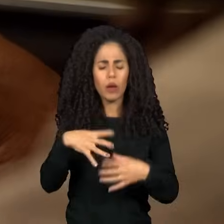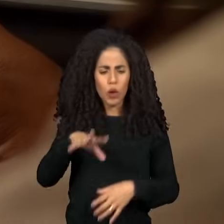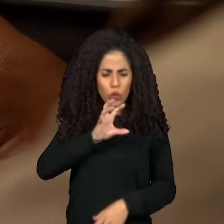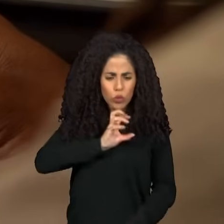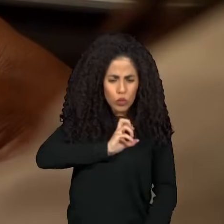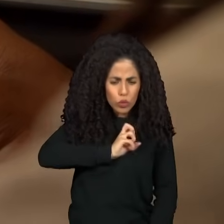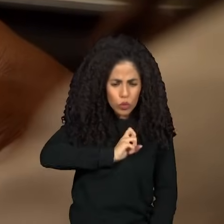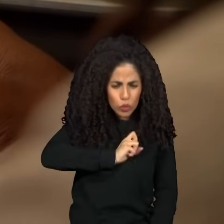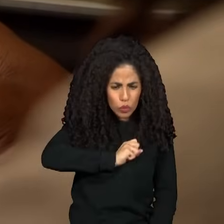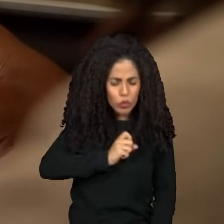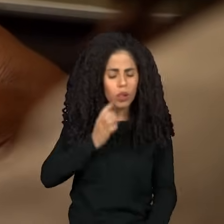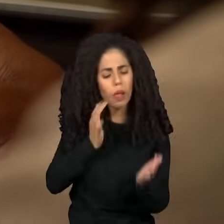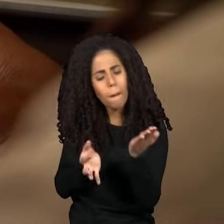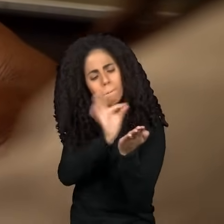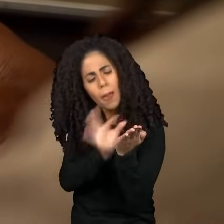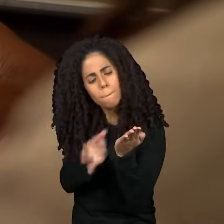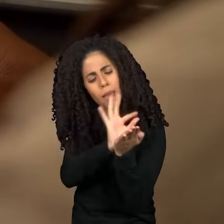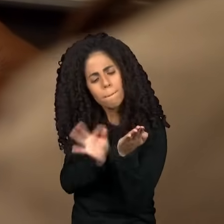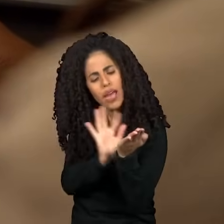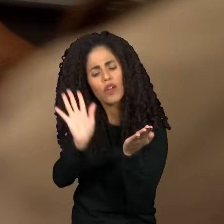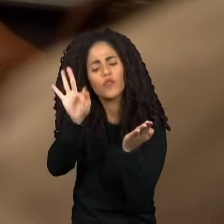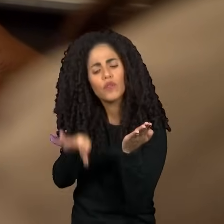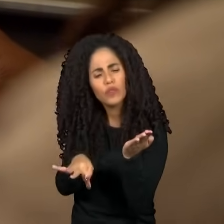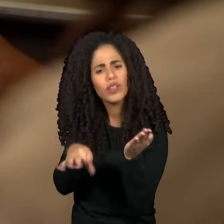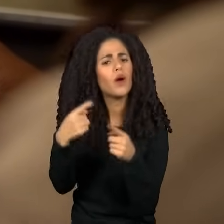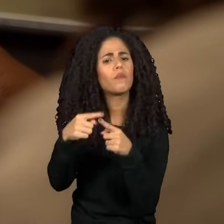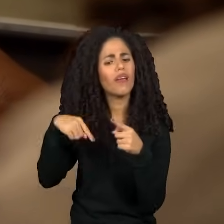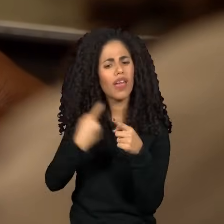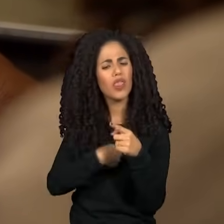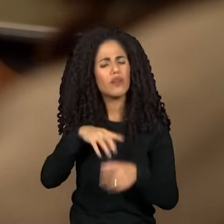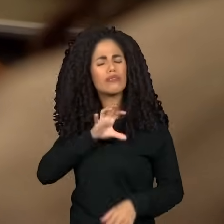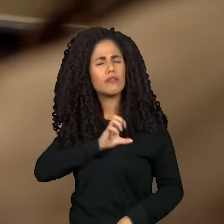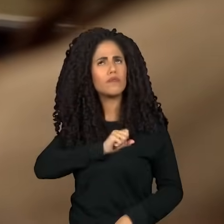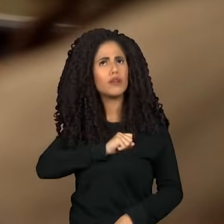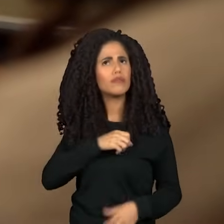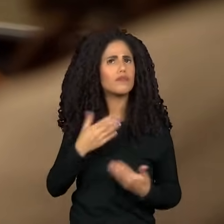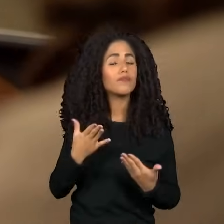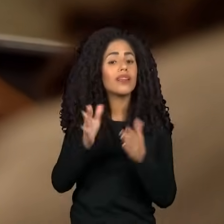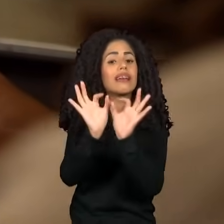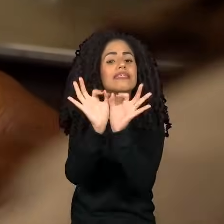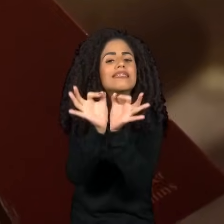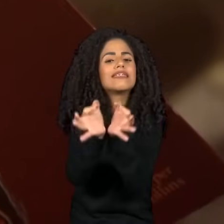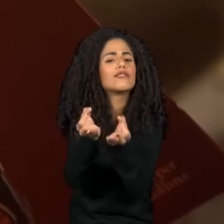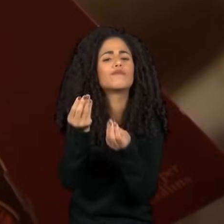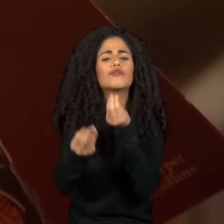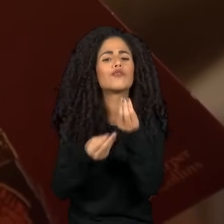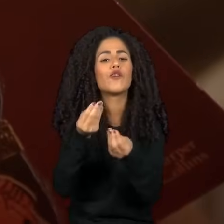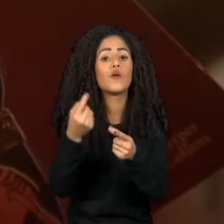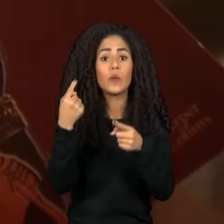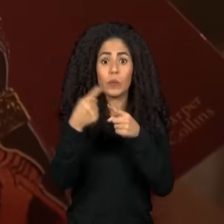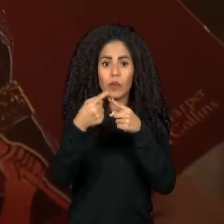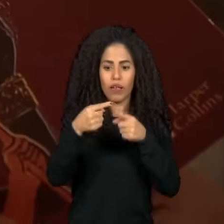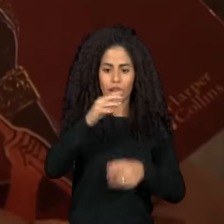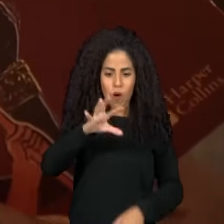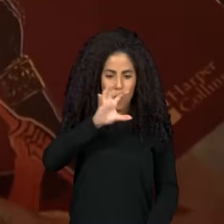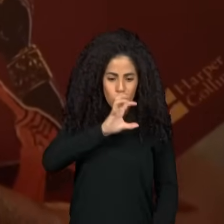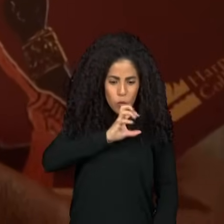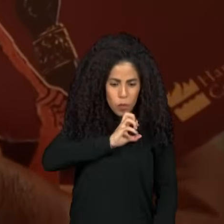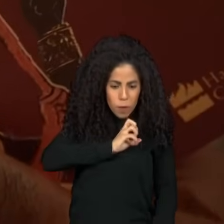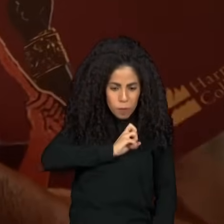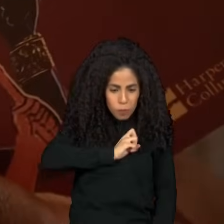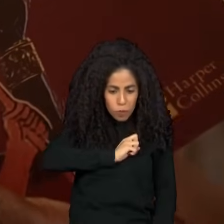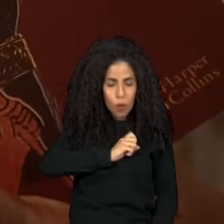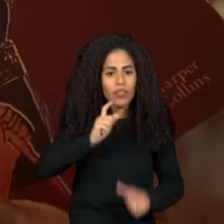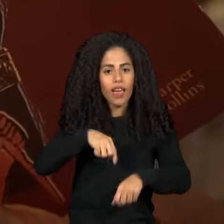do final, contar por que amamos. Mas de modo muito simples, porque o amor é o que sustenta a